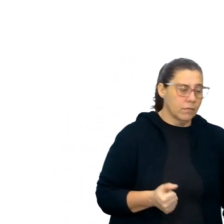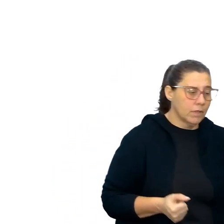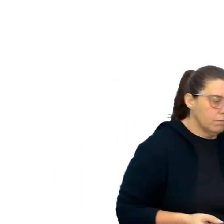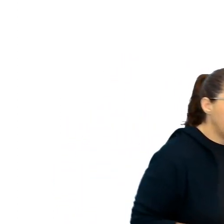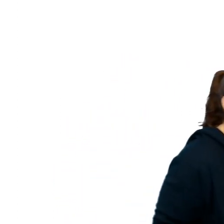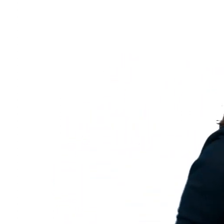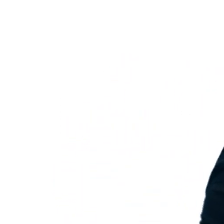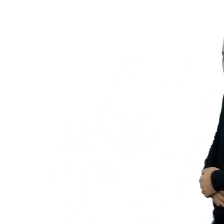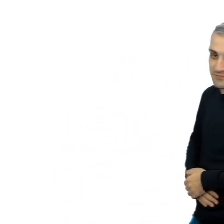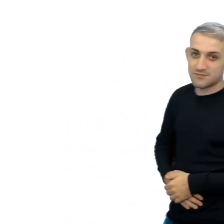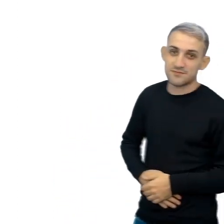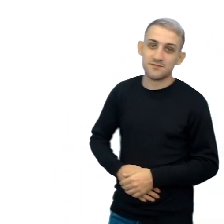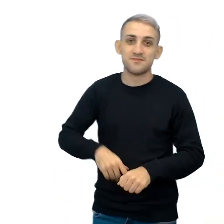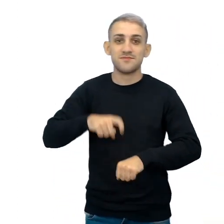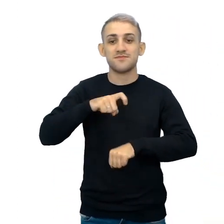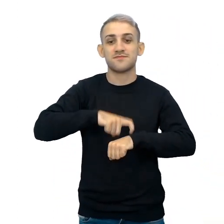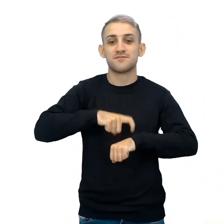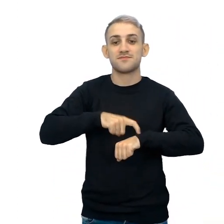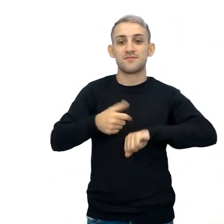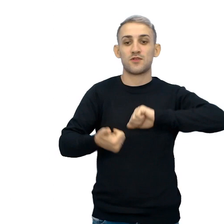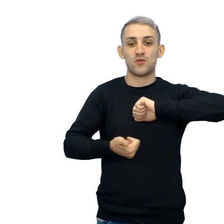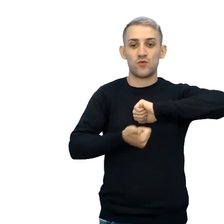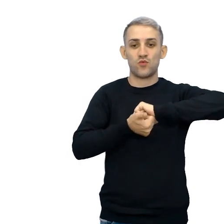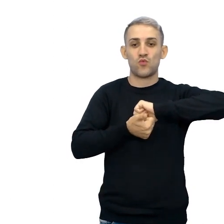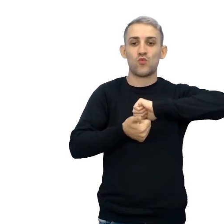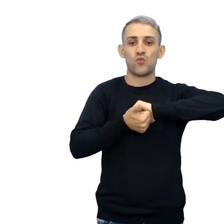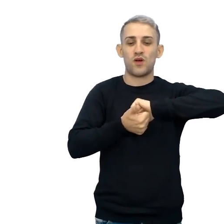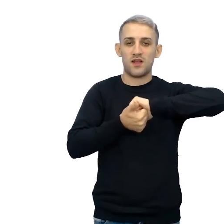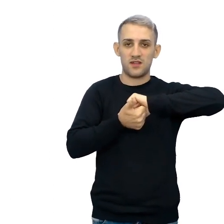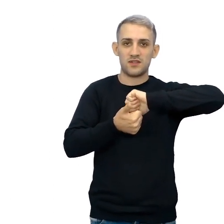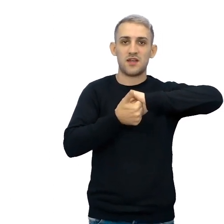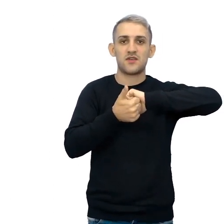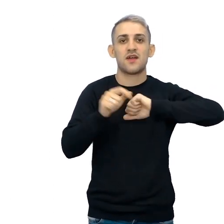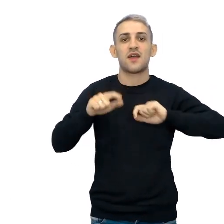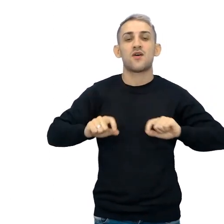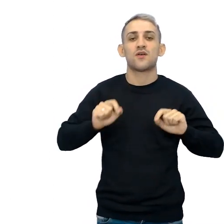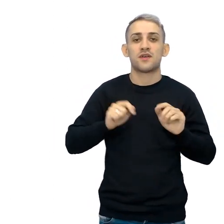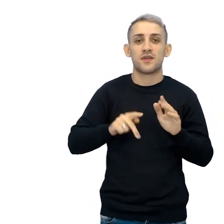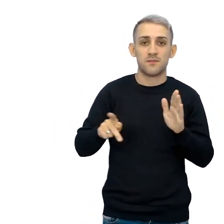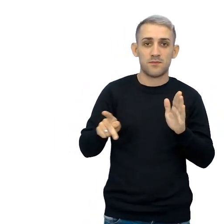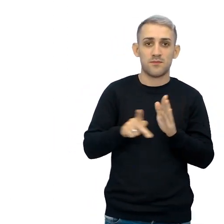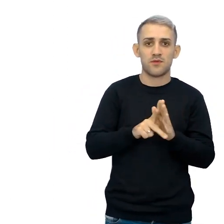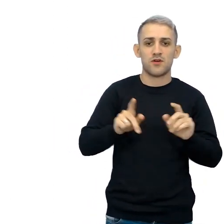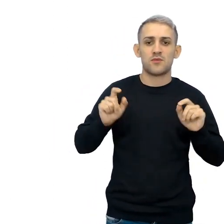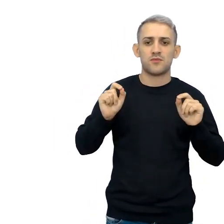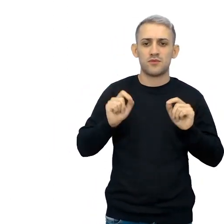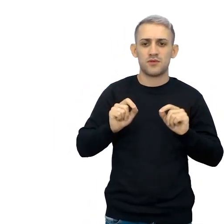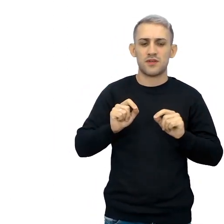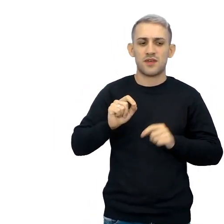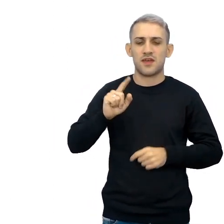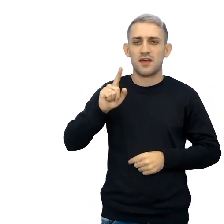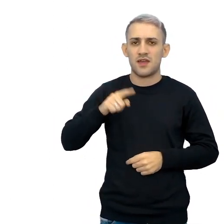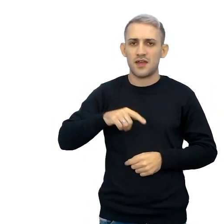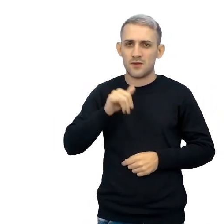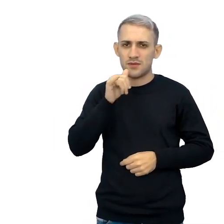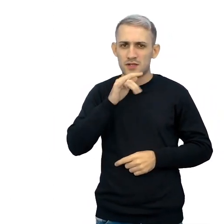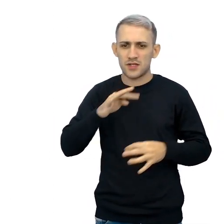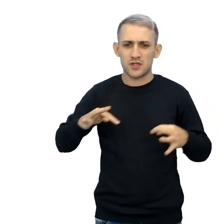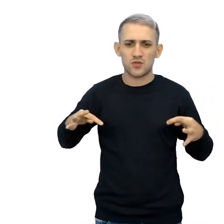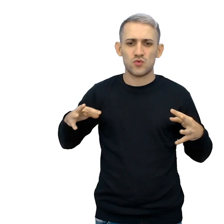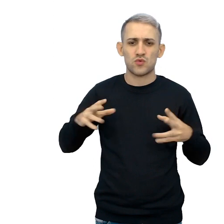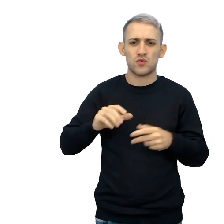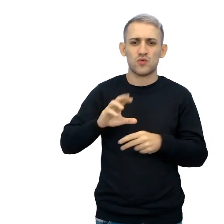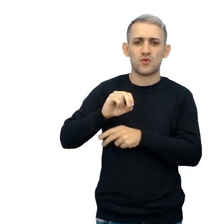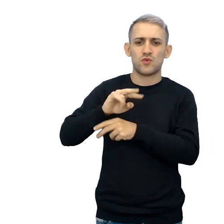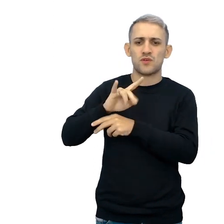qualitativo, né, que é um processo de noção essencialmente cognitivo, né? Ele é um processo todo